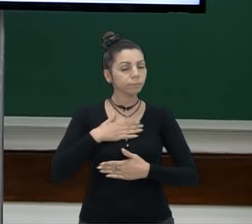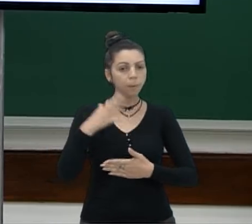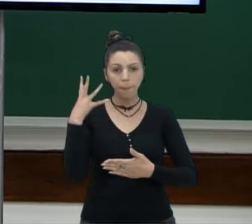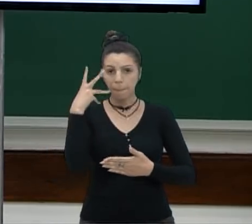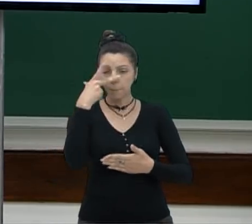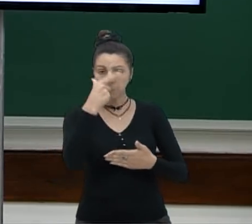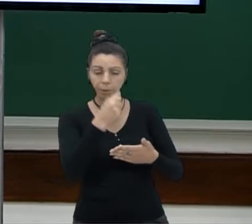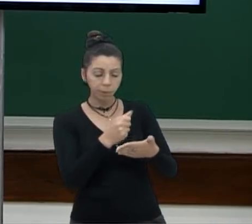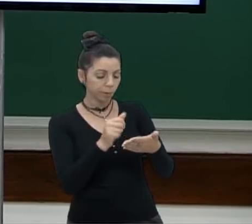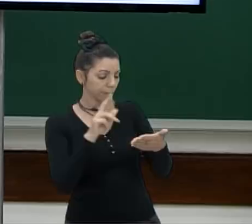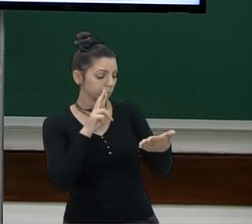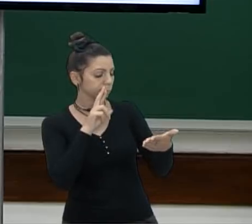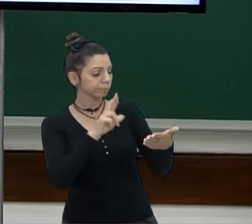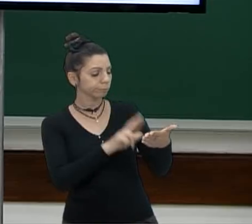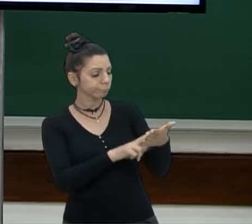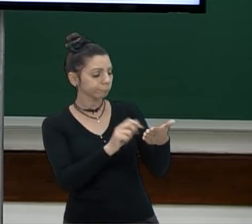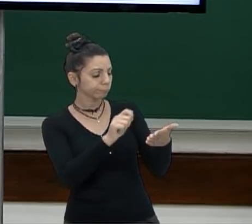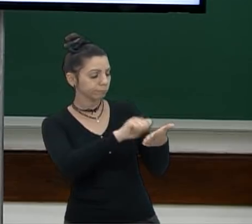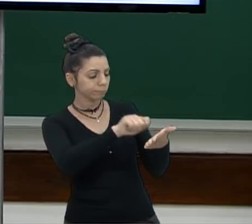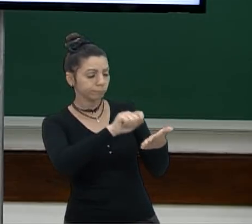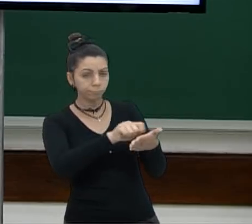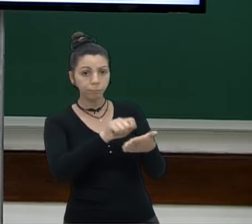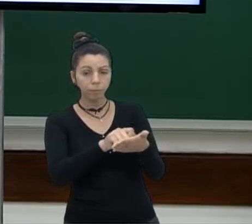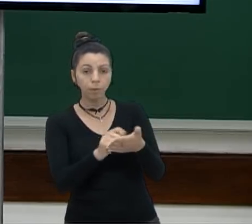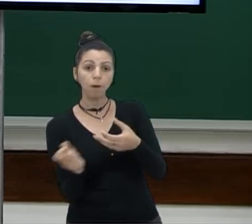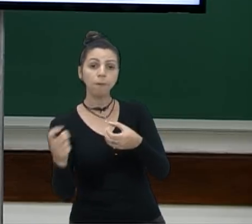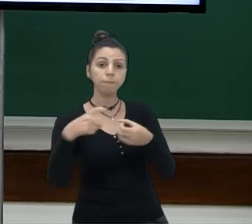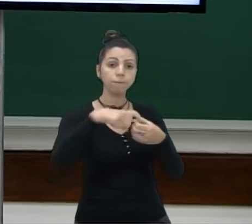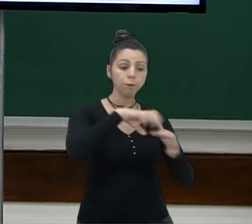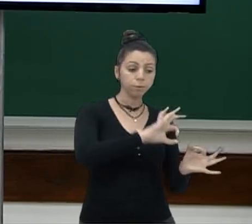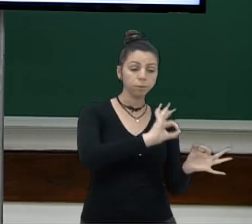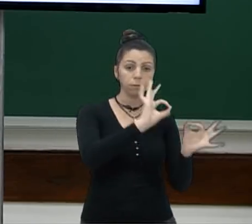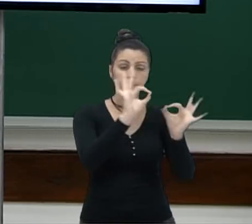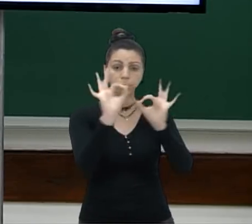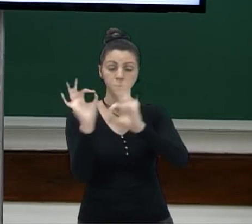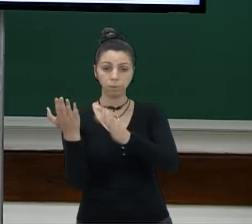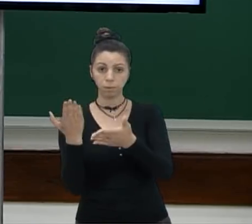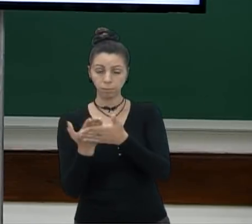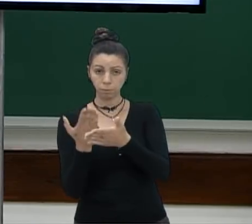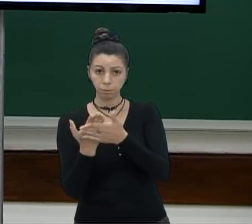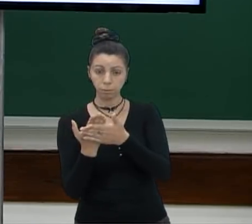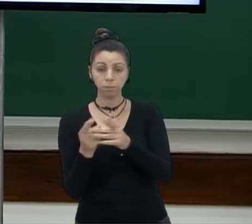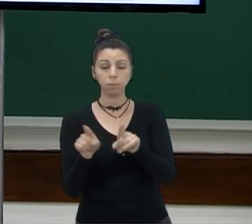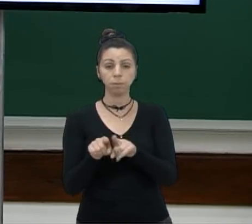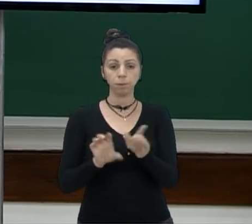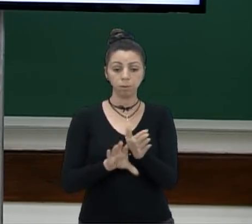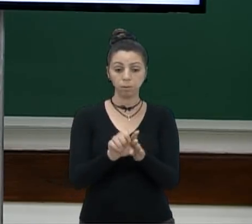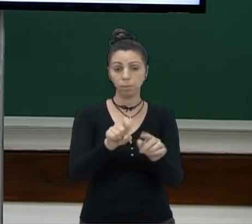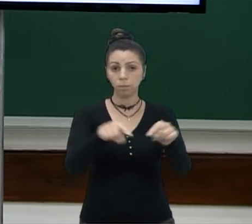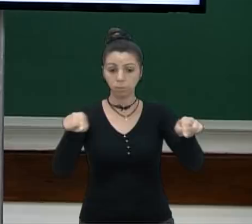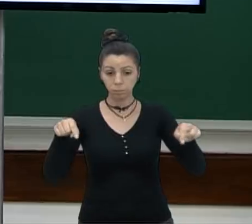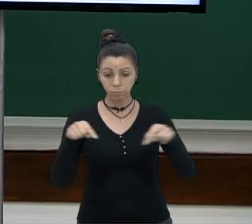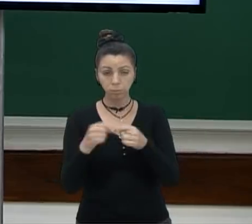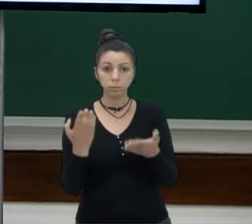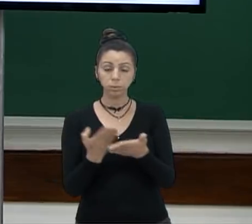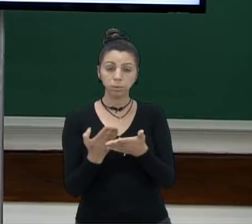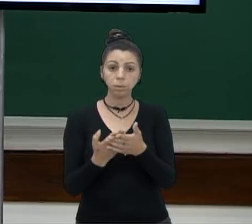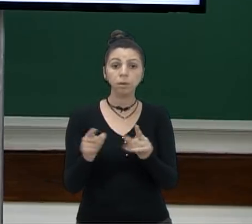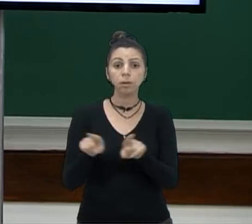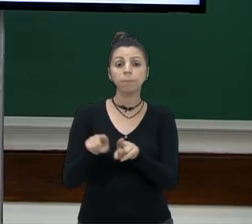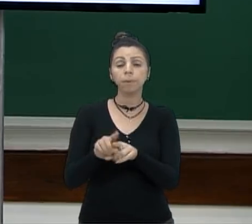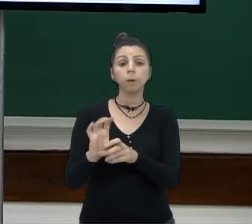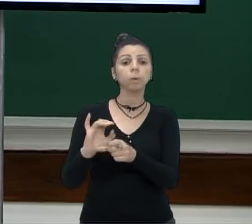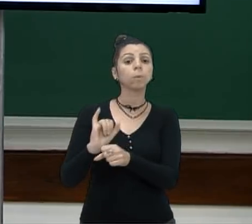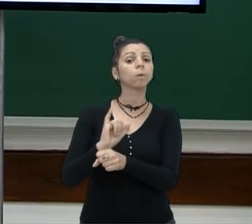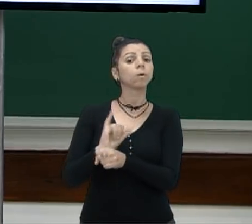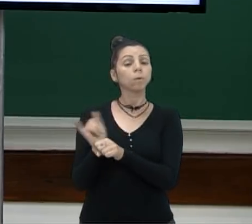capricho, revisite esta aula, vai novamente, por exemplo, no Google Classroom, no YouTube assistir novamente, para